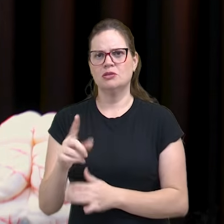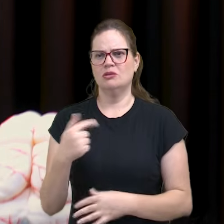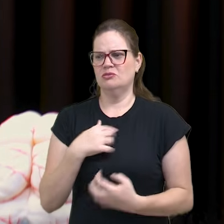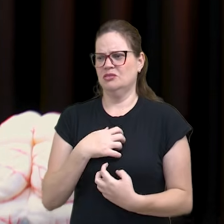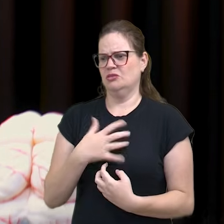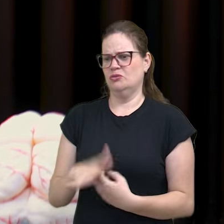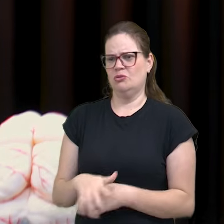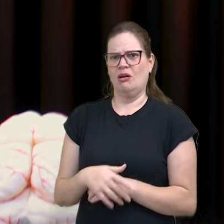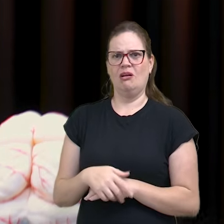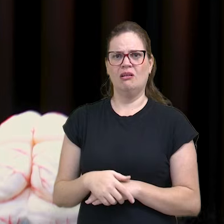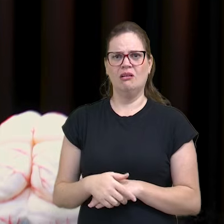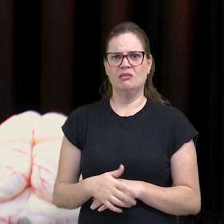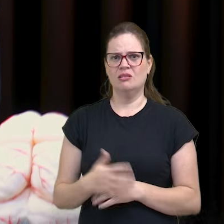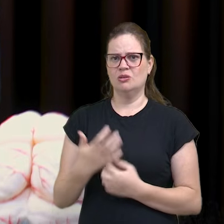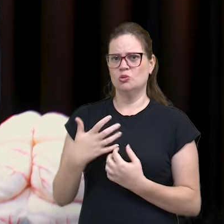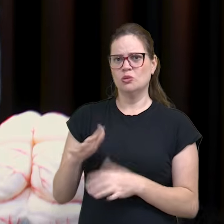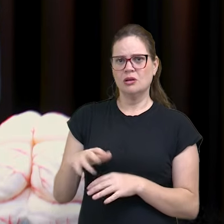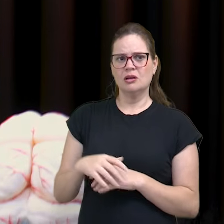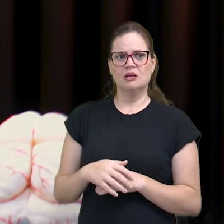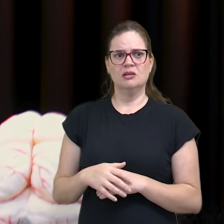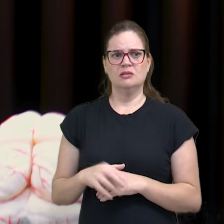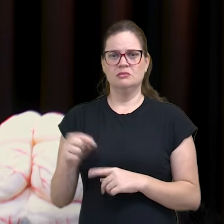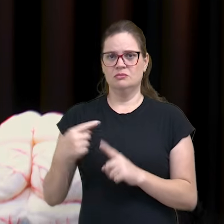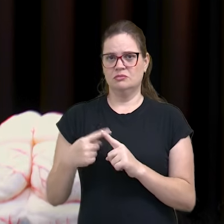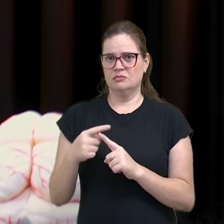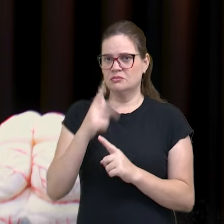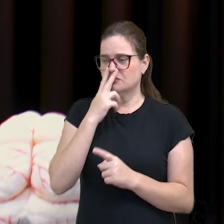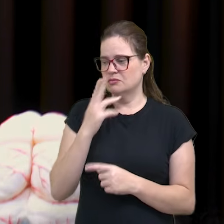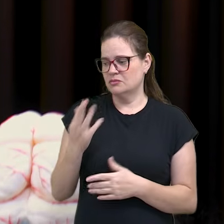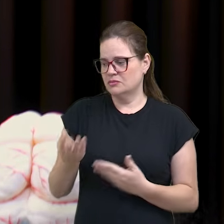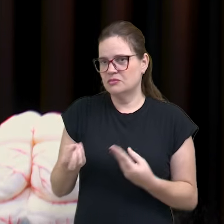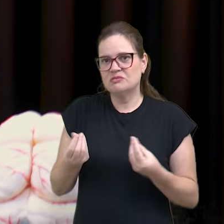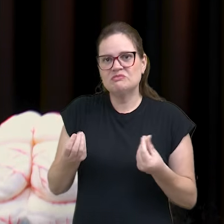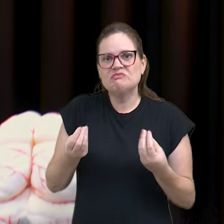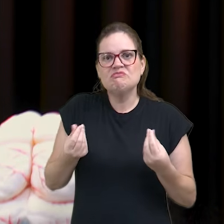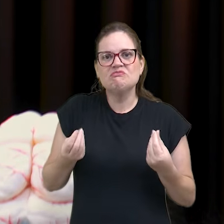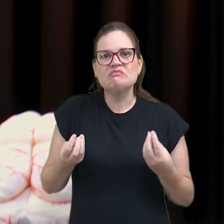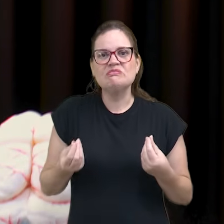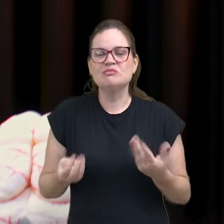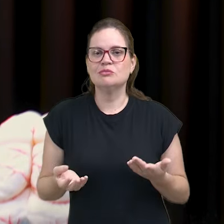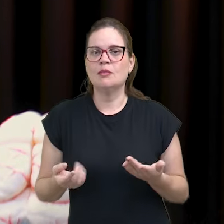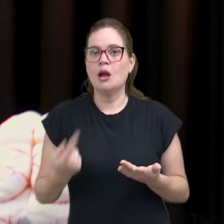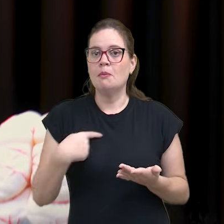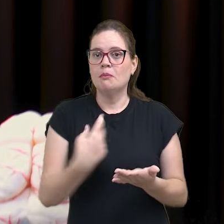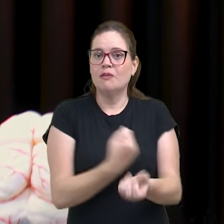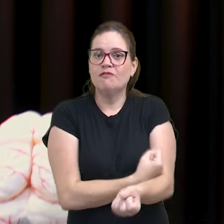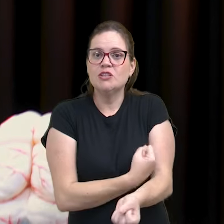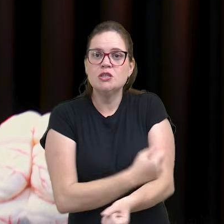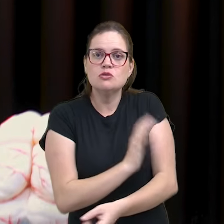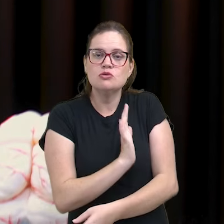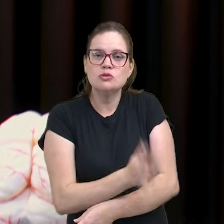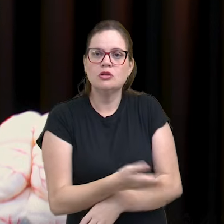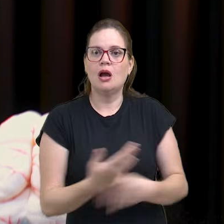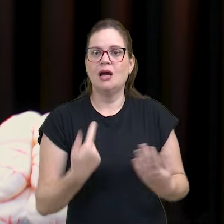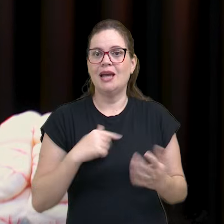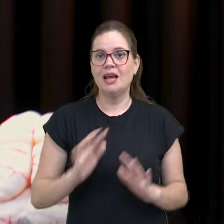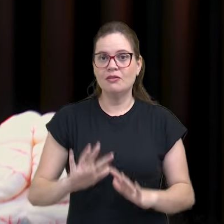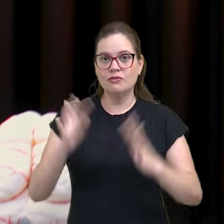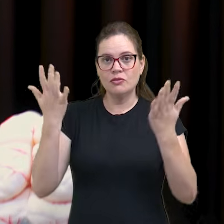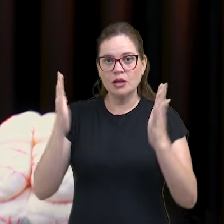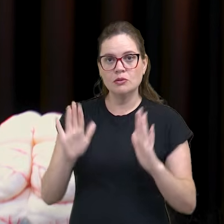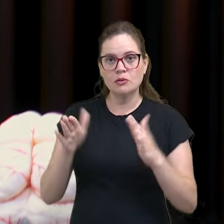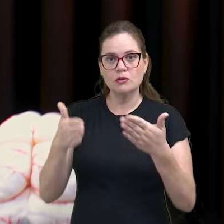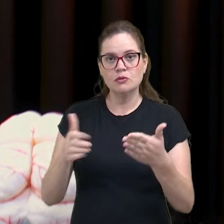presente. Então eu passo a não participar mais de eventos que são essenciais. Às vezes até ali no